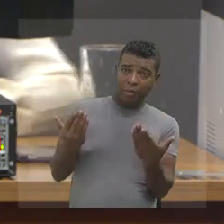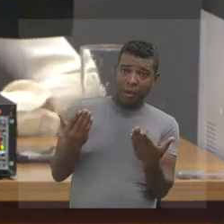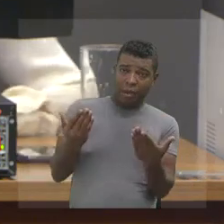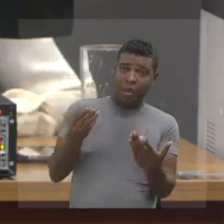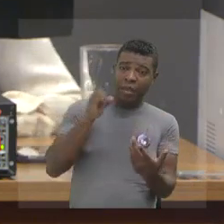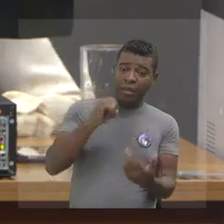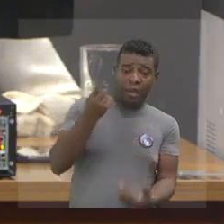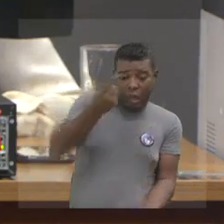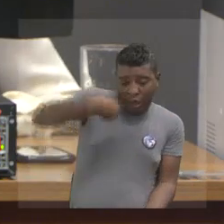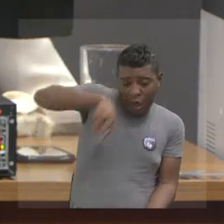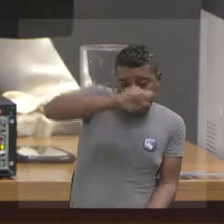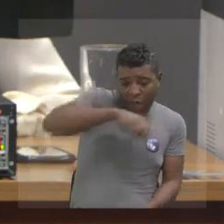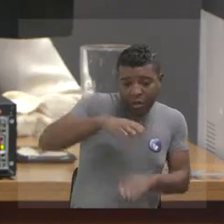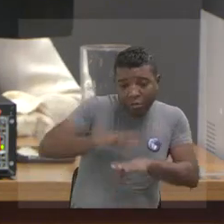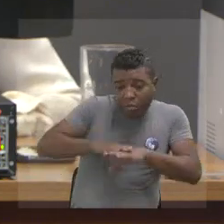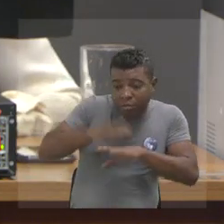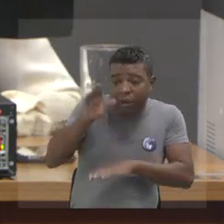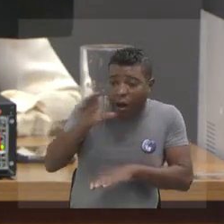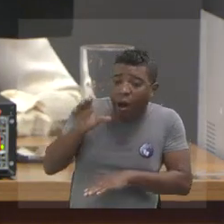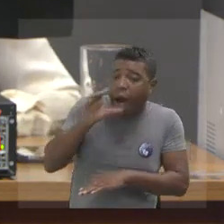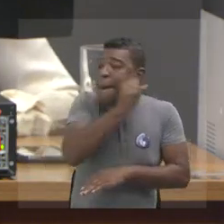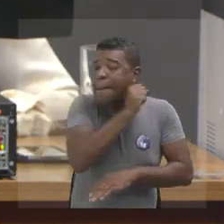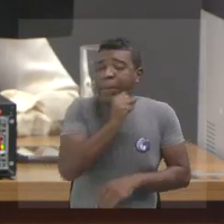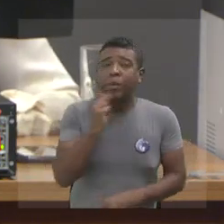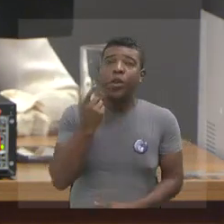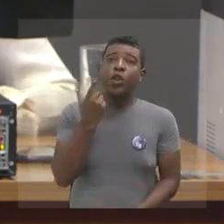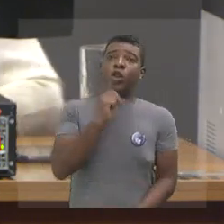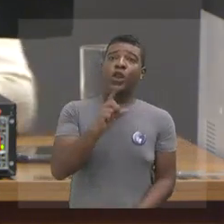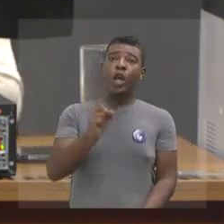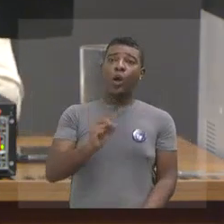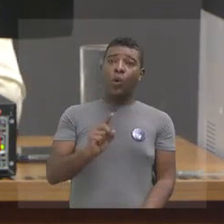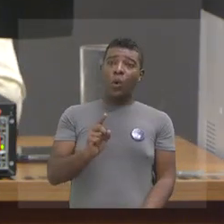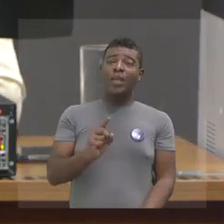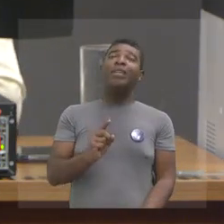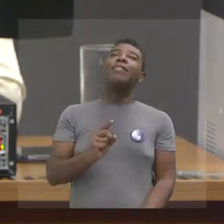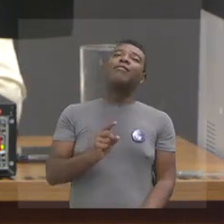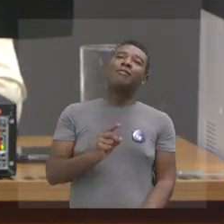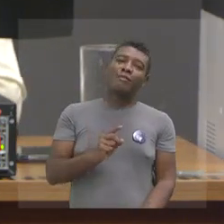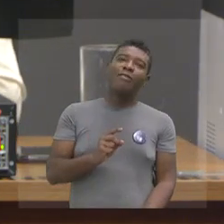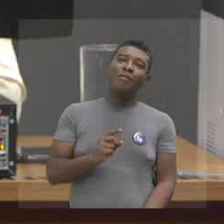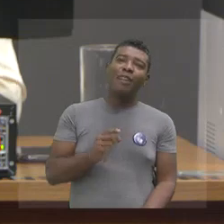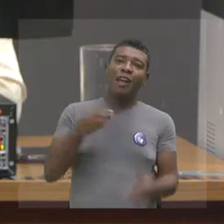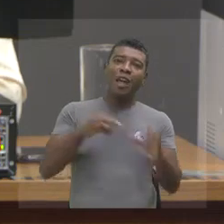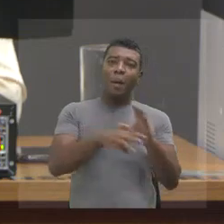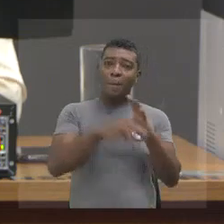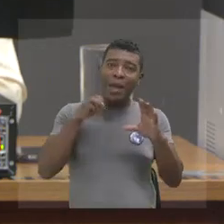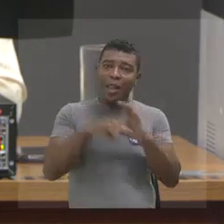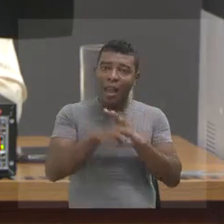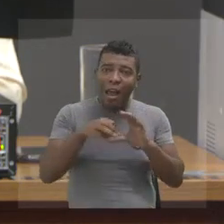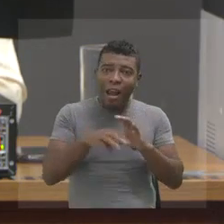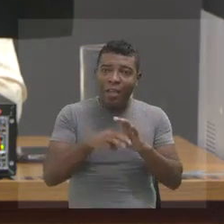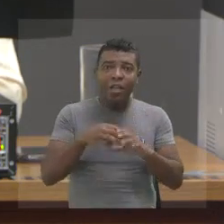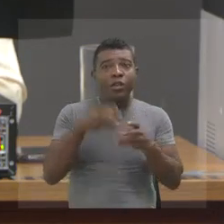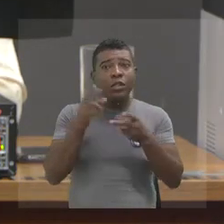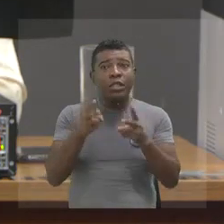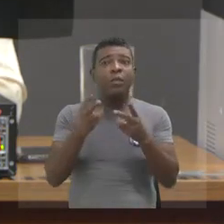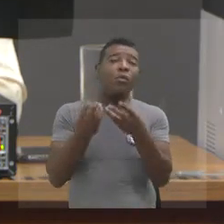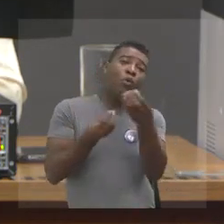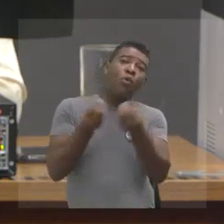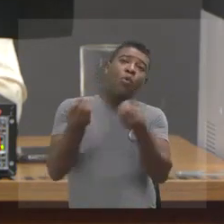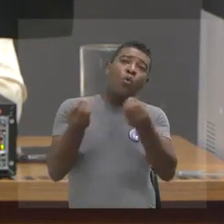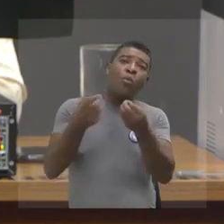desce celeridade né volta a falar a mineração que nós queremos a mineração né sempre nos princípios